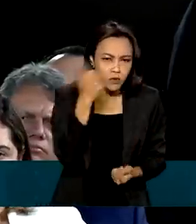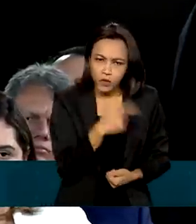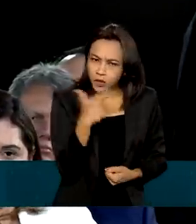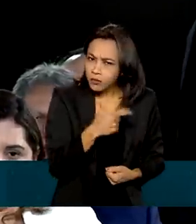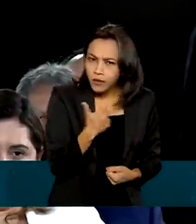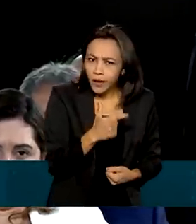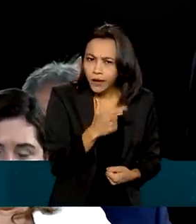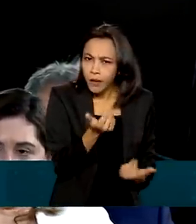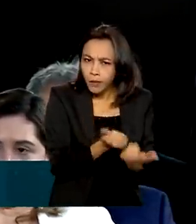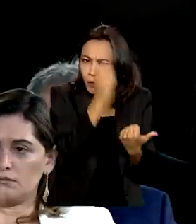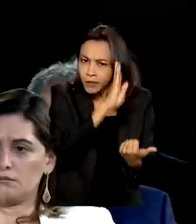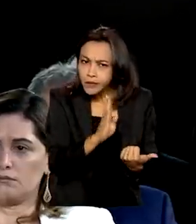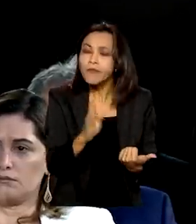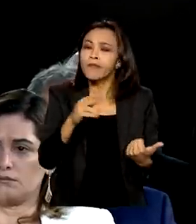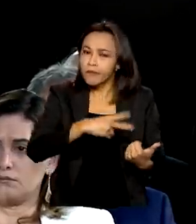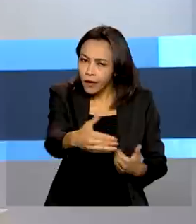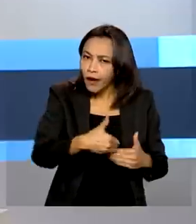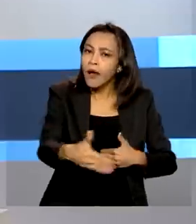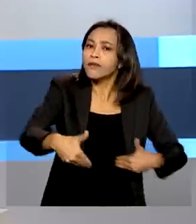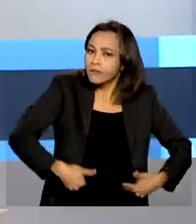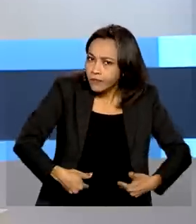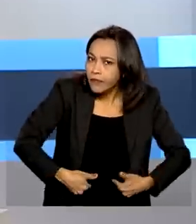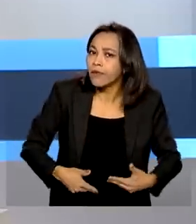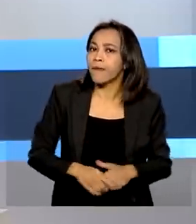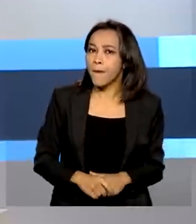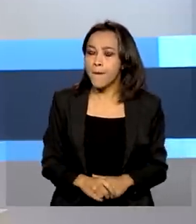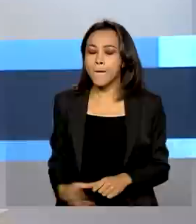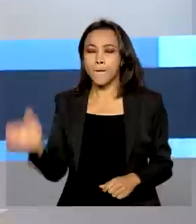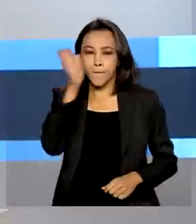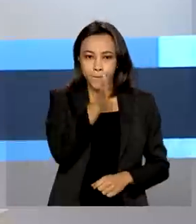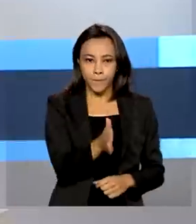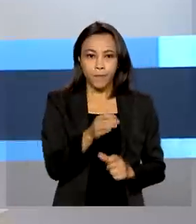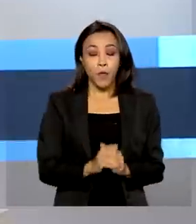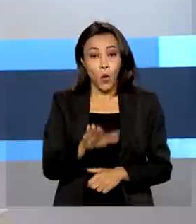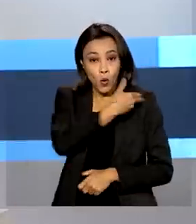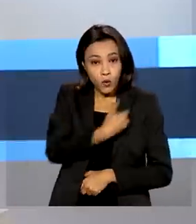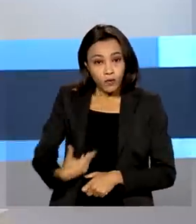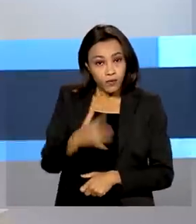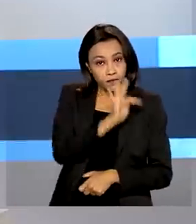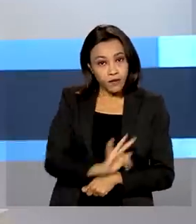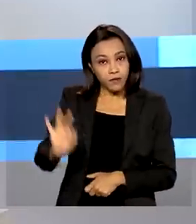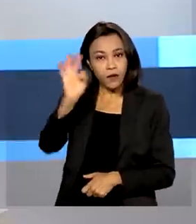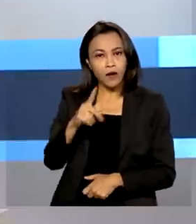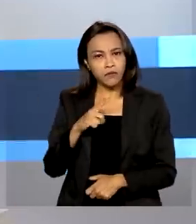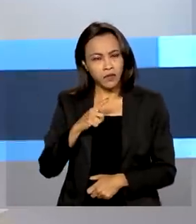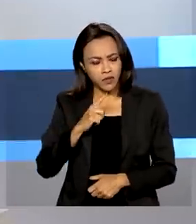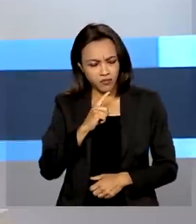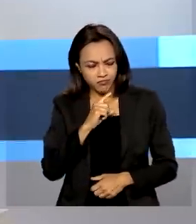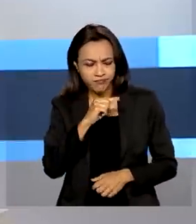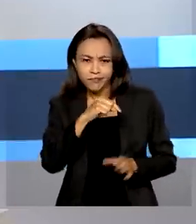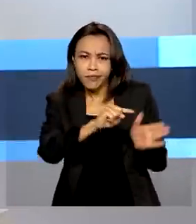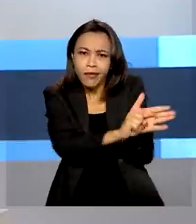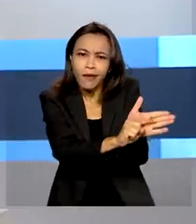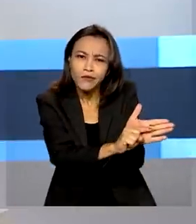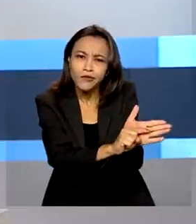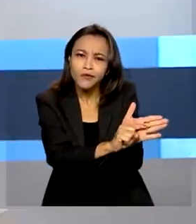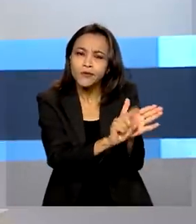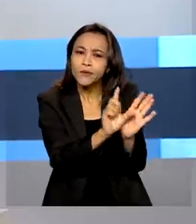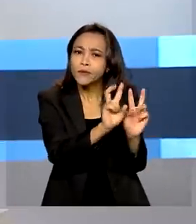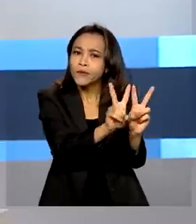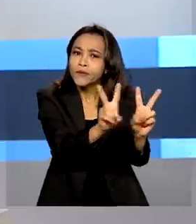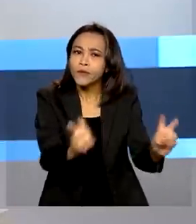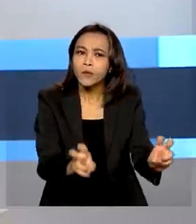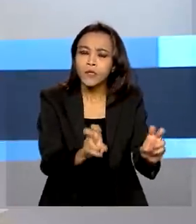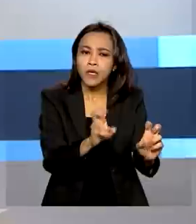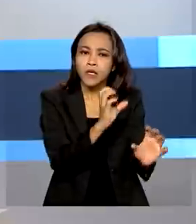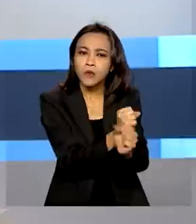Brasil passa fome. O governo federal projeta um saldo negativo menor nas contas públicas para este